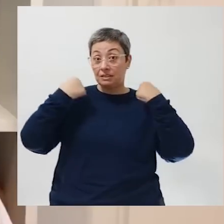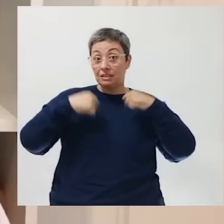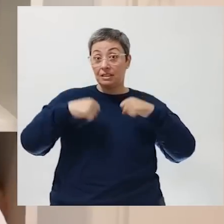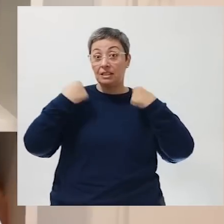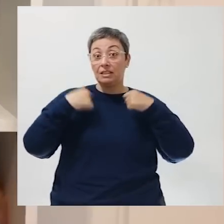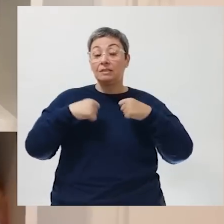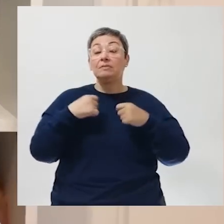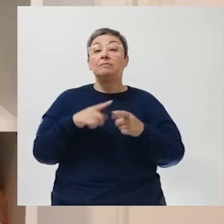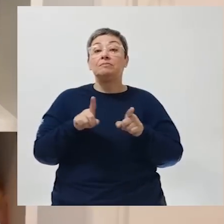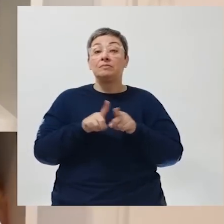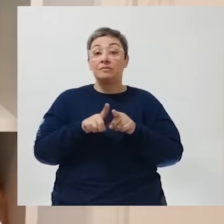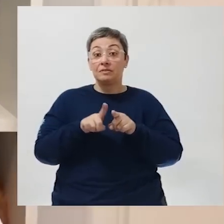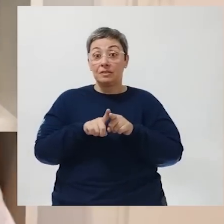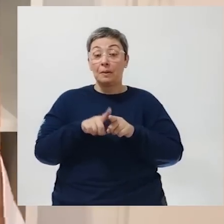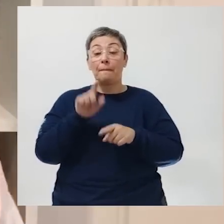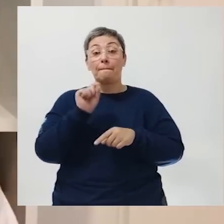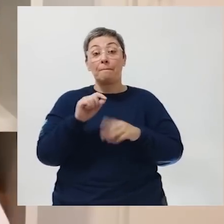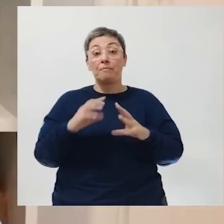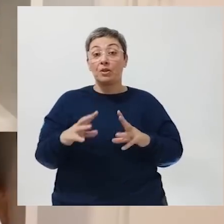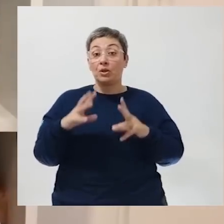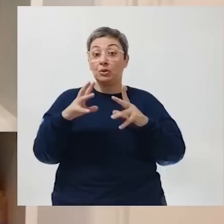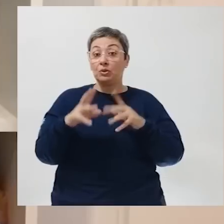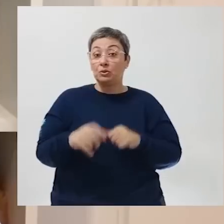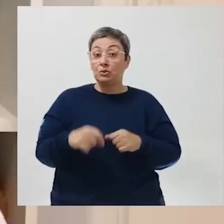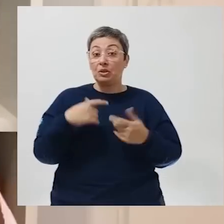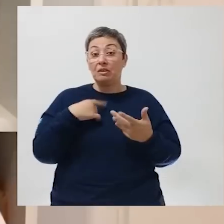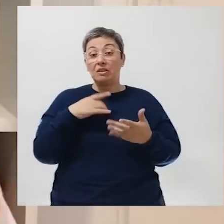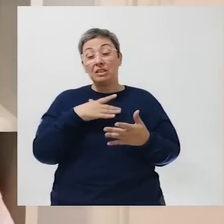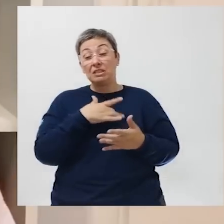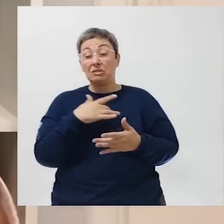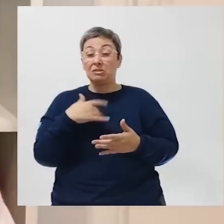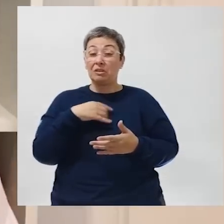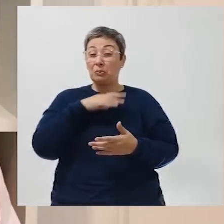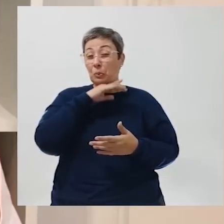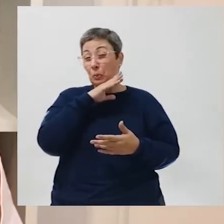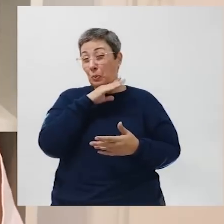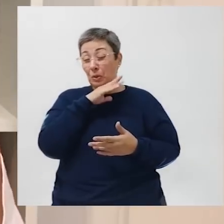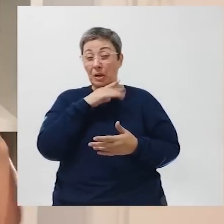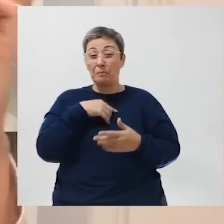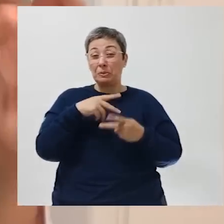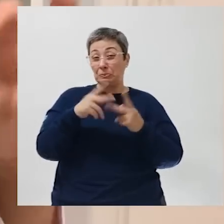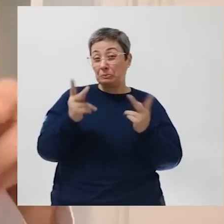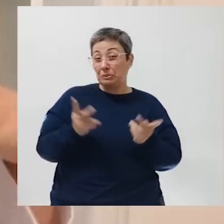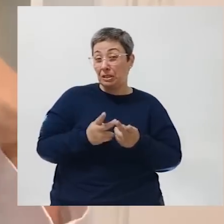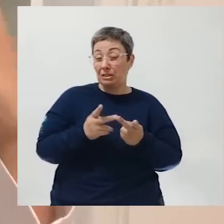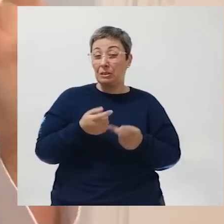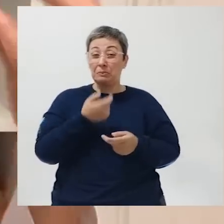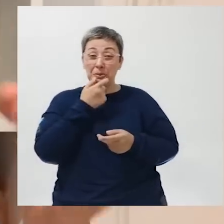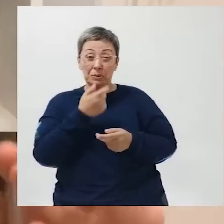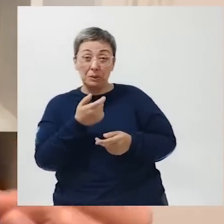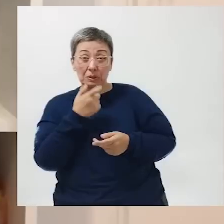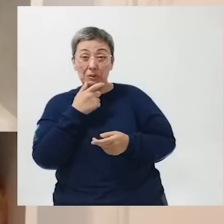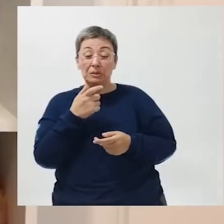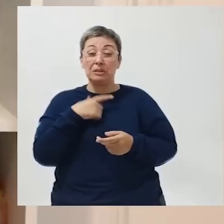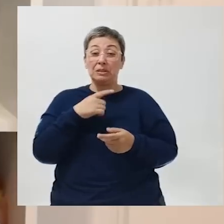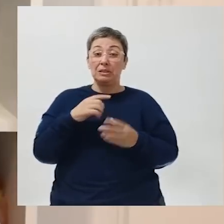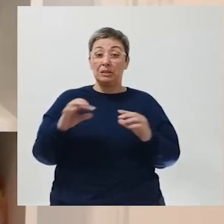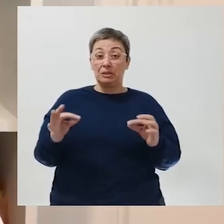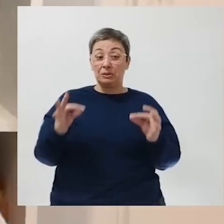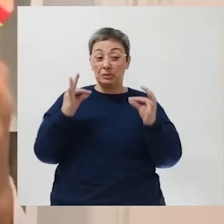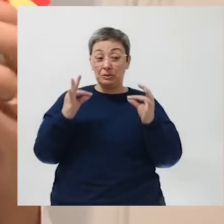fazer exercício físico e tudo aquilo que às vezes não é tão saudável, sabe? Pizza, biscoito,